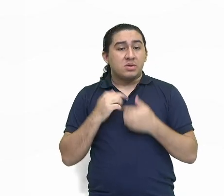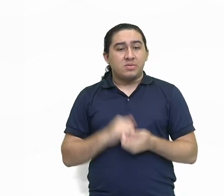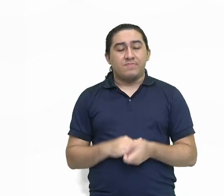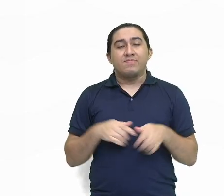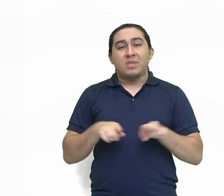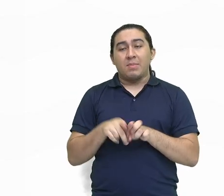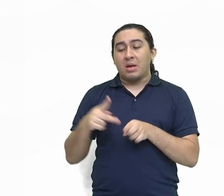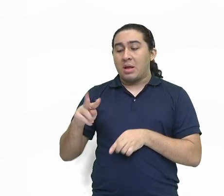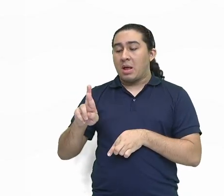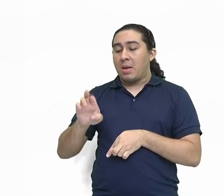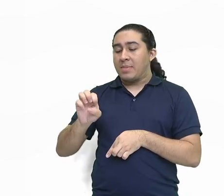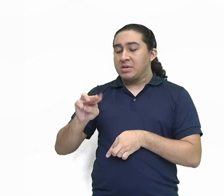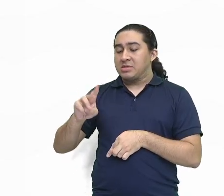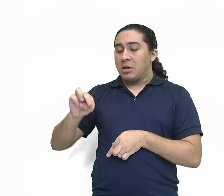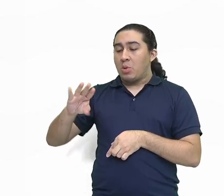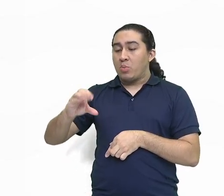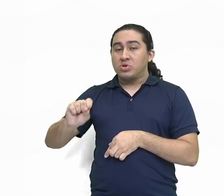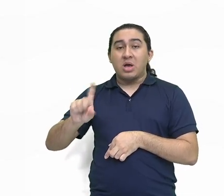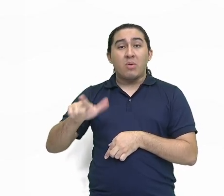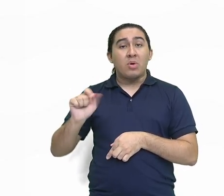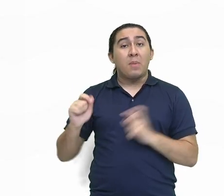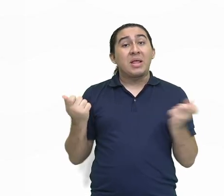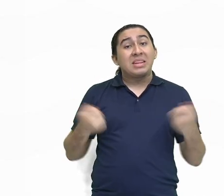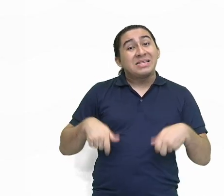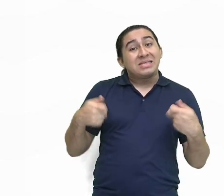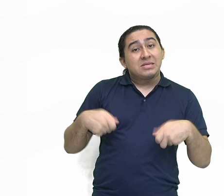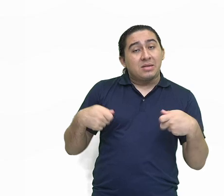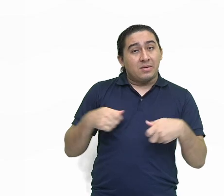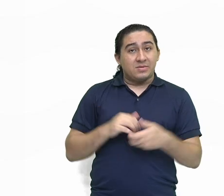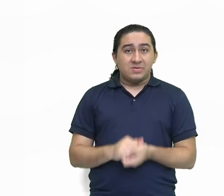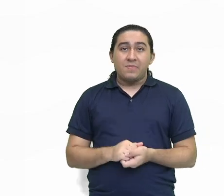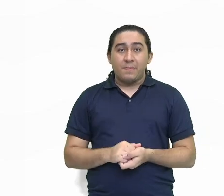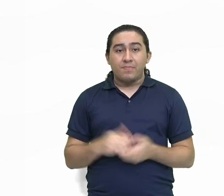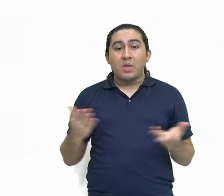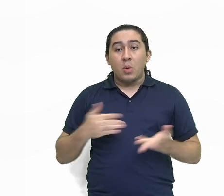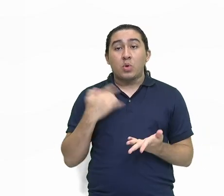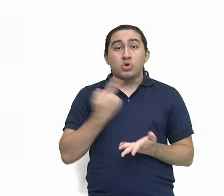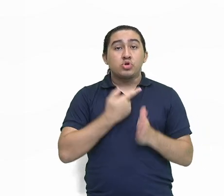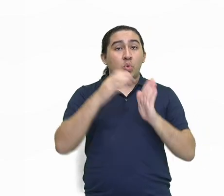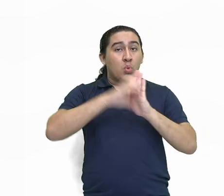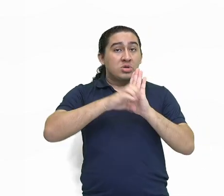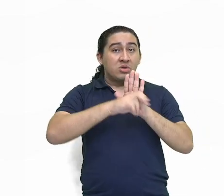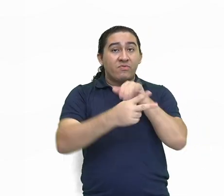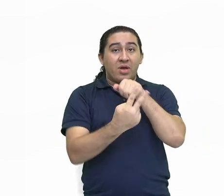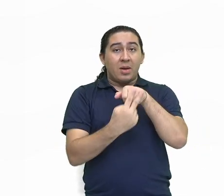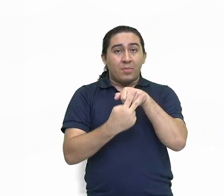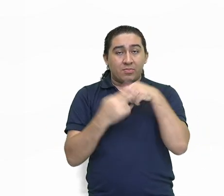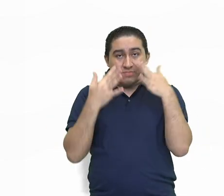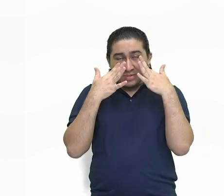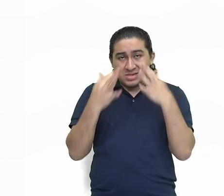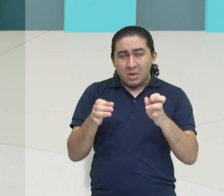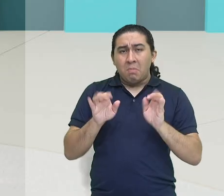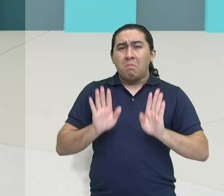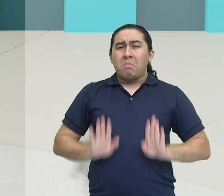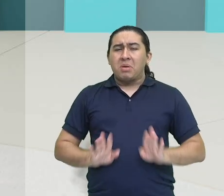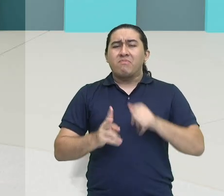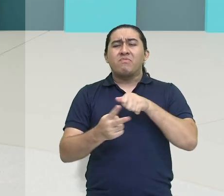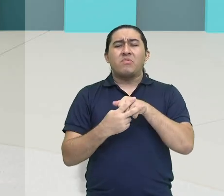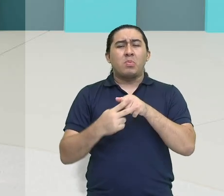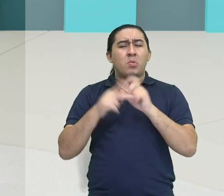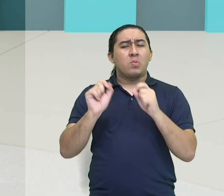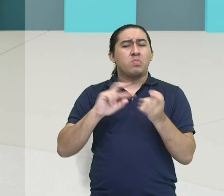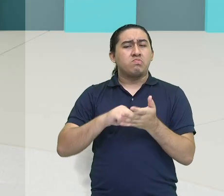última indica uma necessidade. E agora a gente vai conceituar o que é verbo. Afinal, o que é